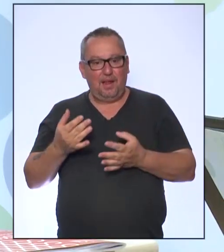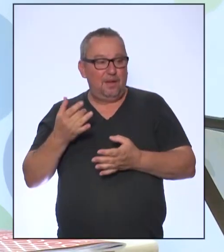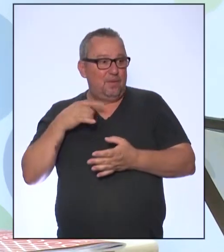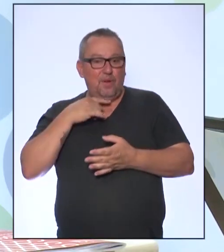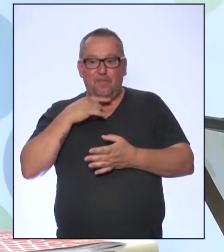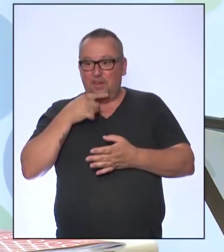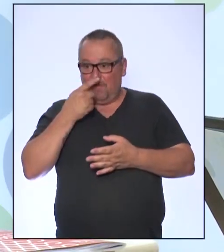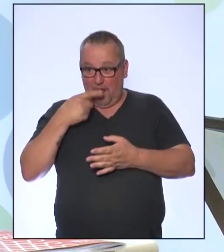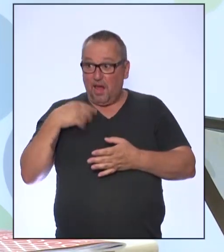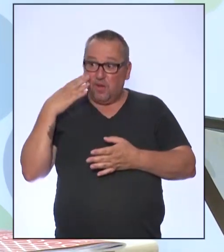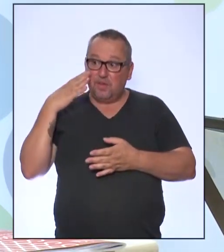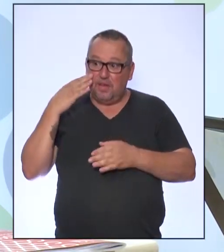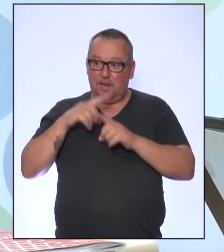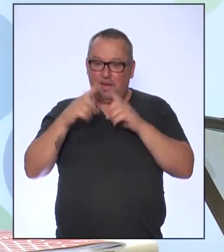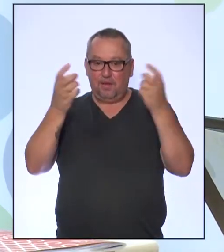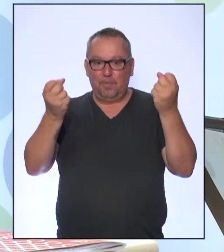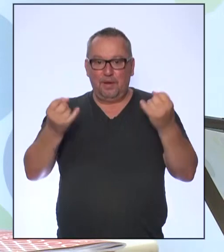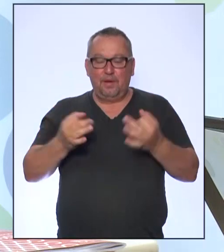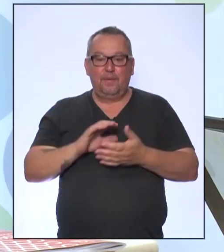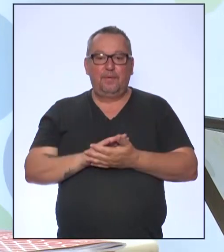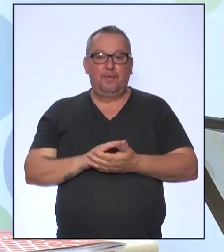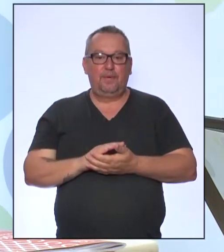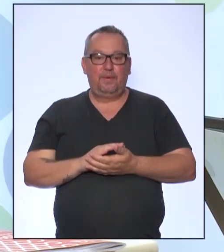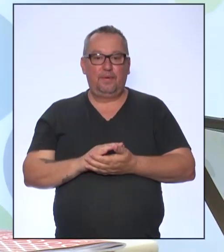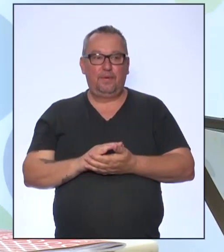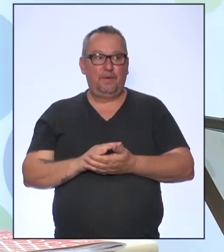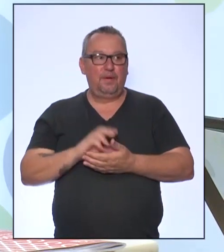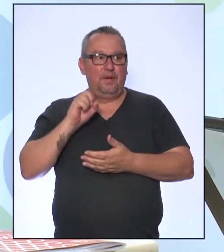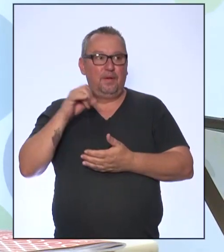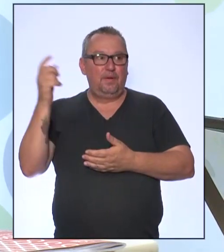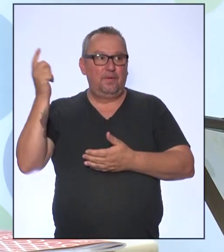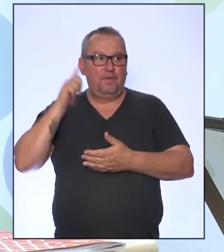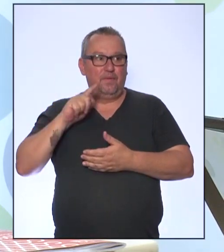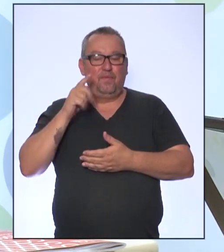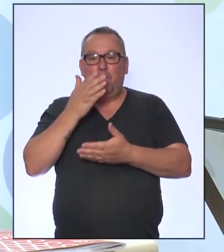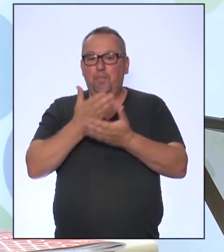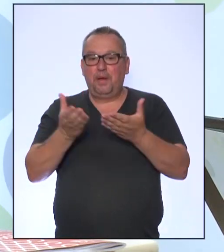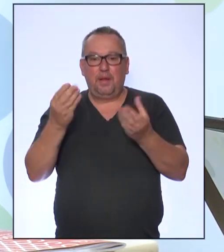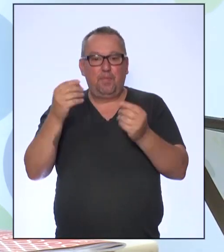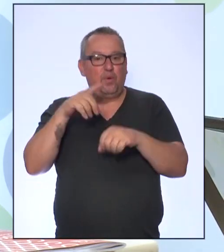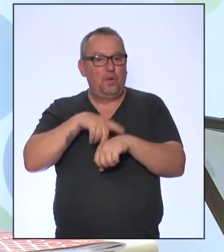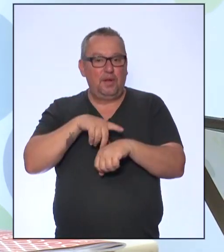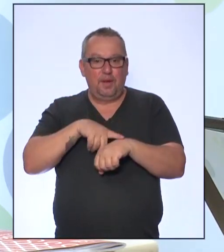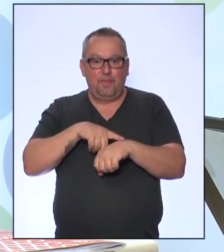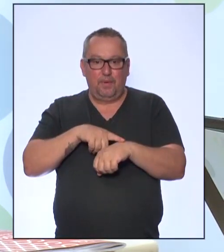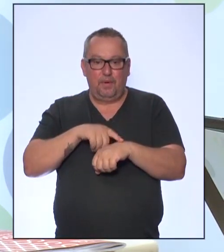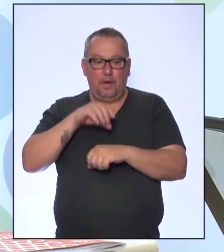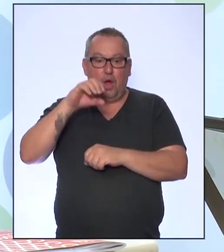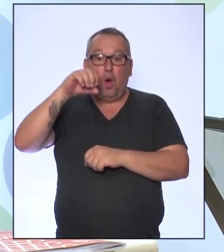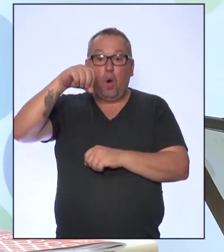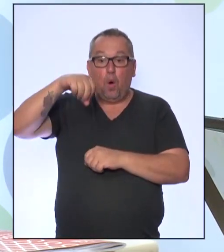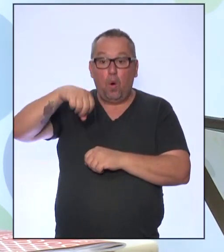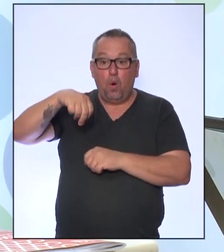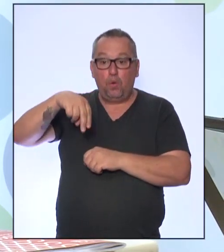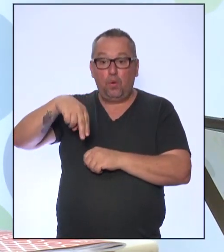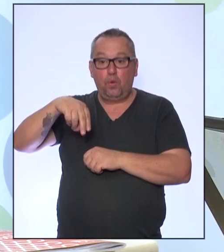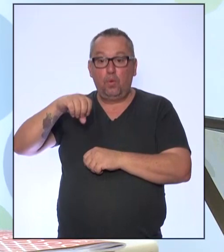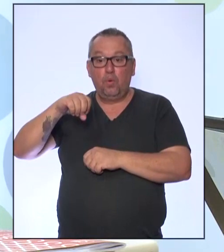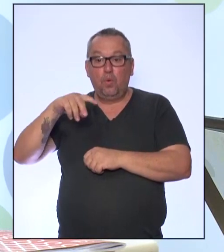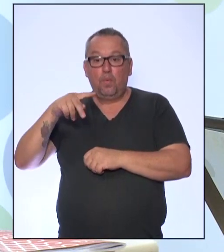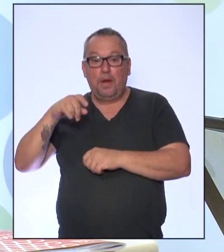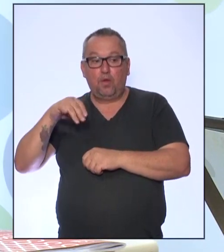que sabe. Vamos lá. Senão nós vamos perder bastante tempo. A onomatopeia é a reprodução